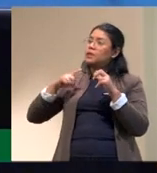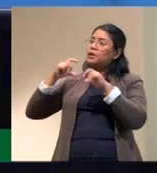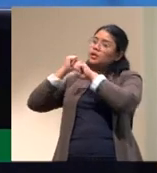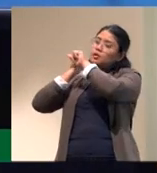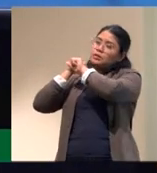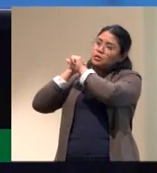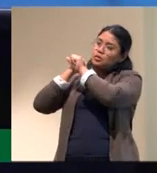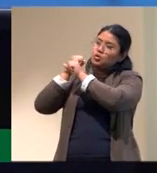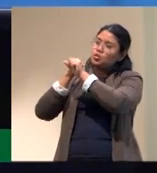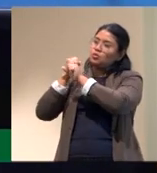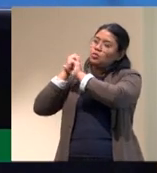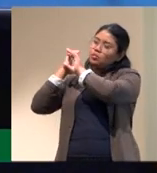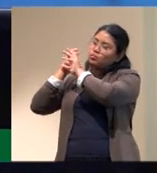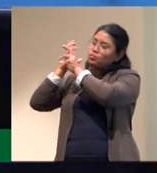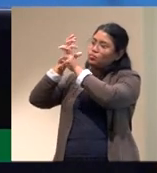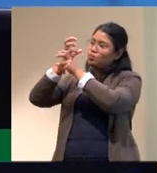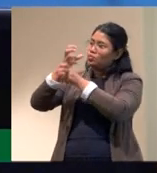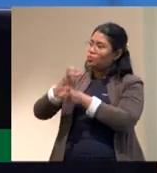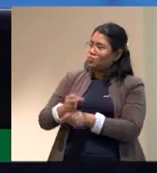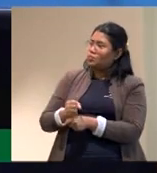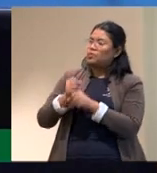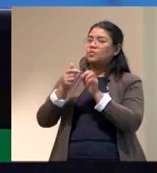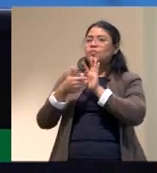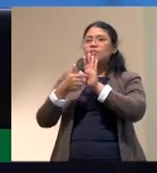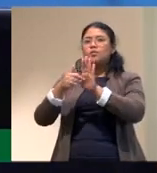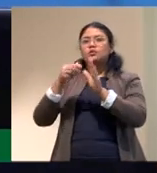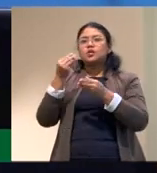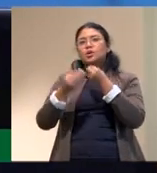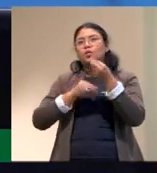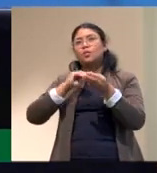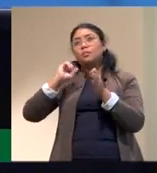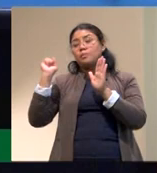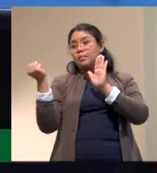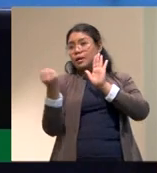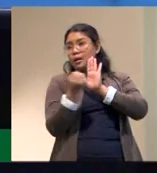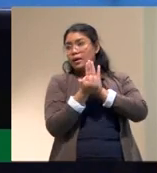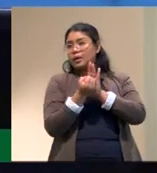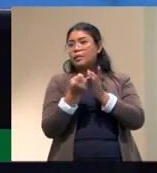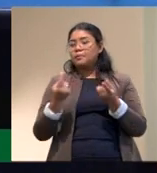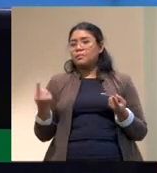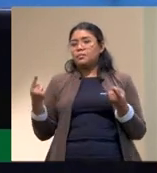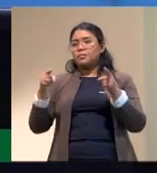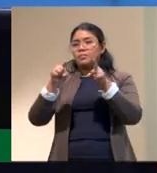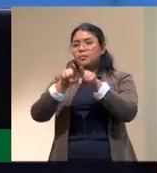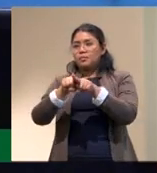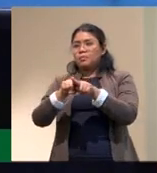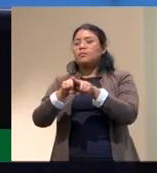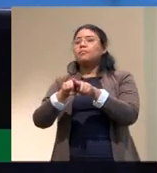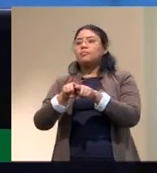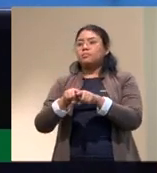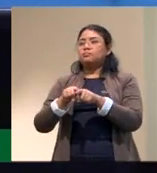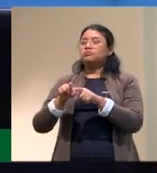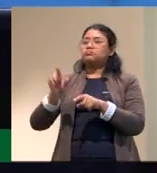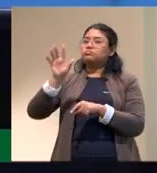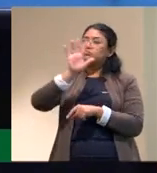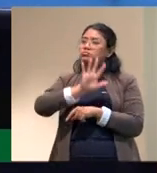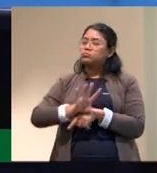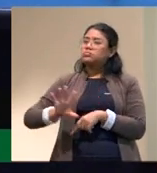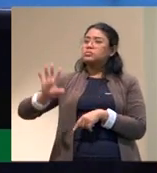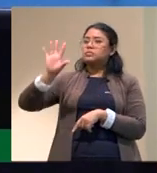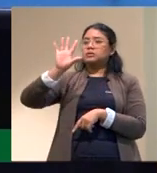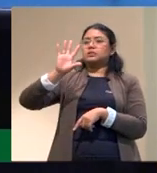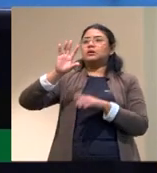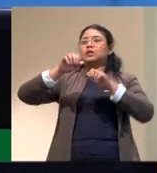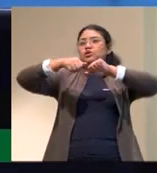ainda de marcar qual é essa história em consonância com a busca em âmbito nacional de definição de